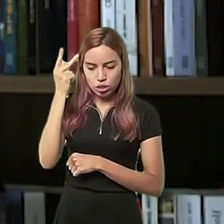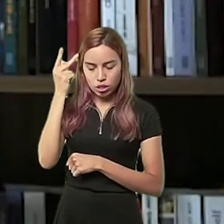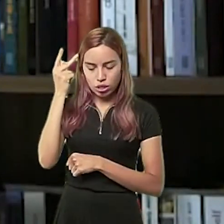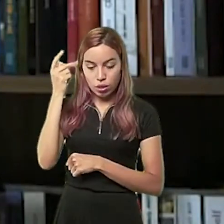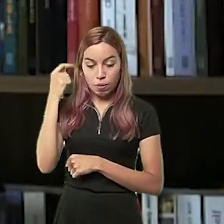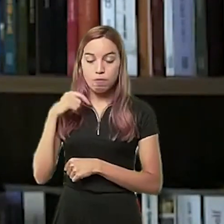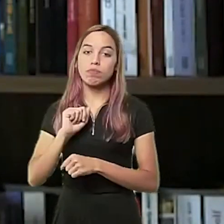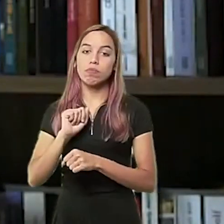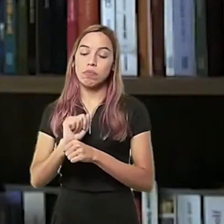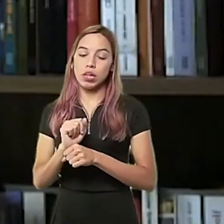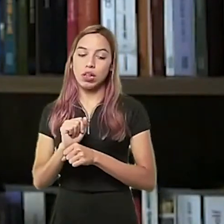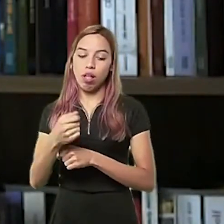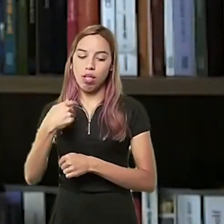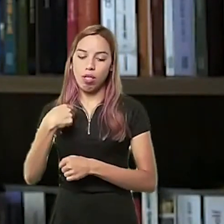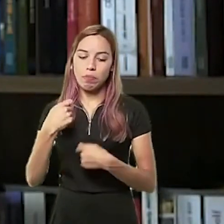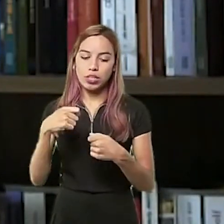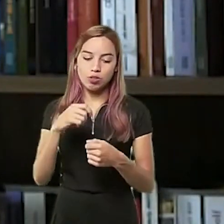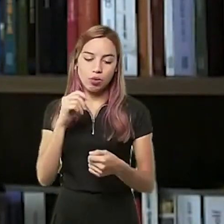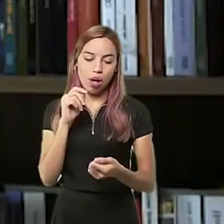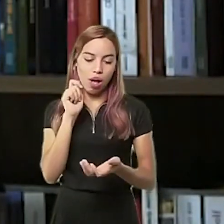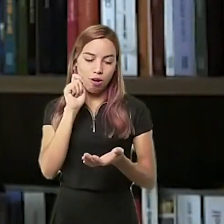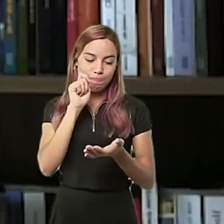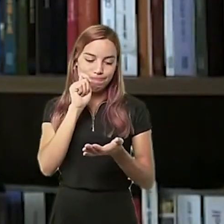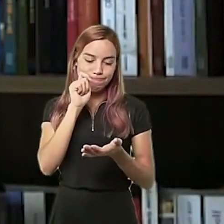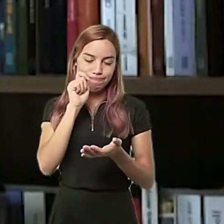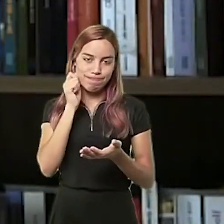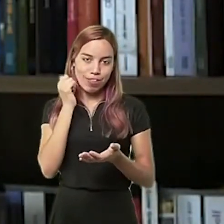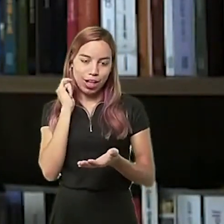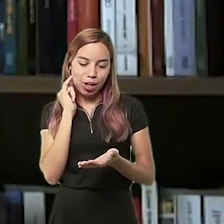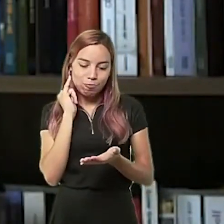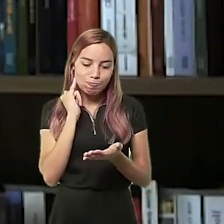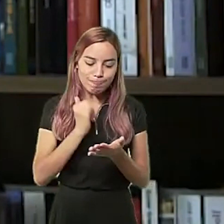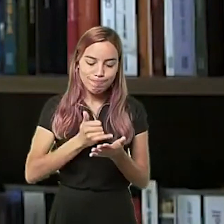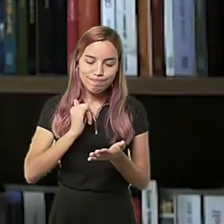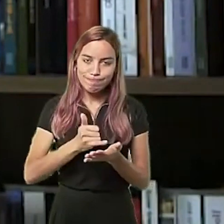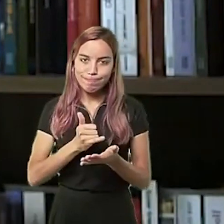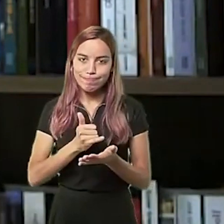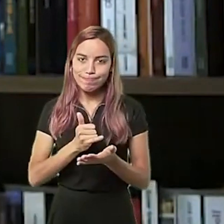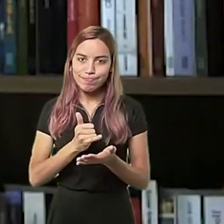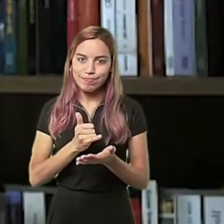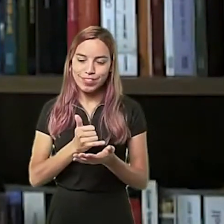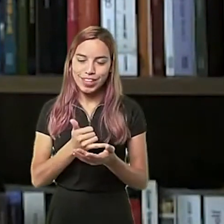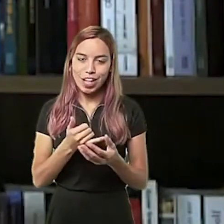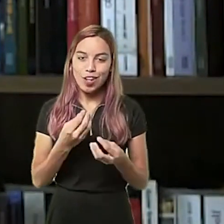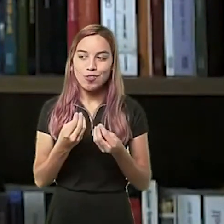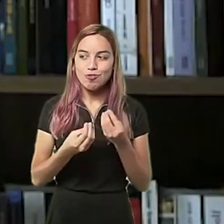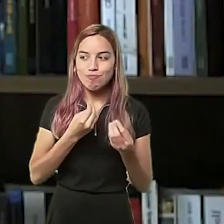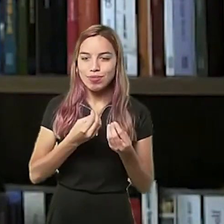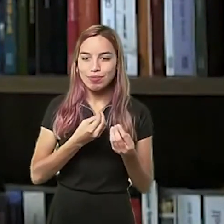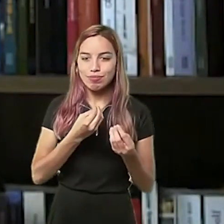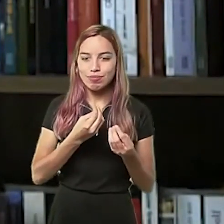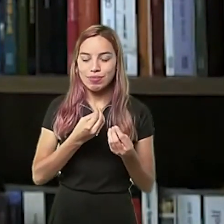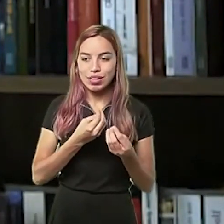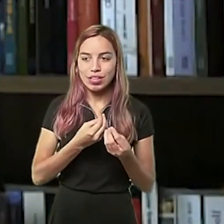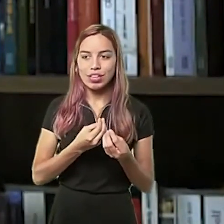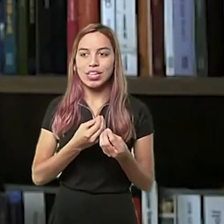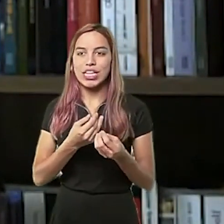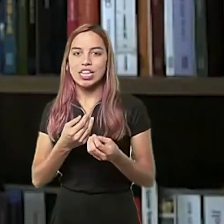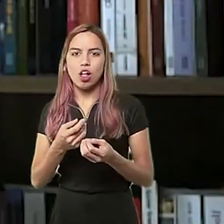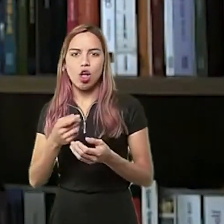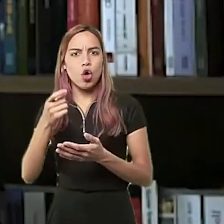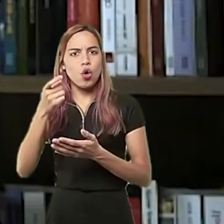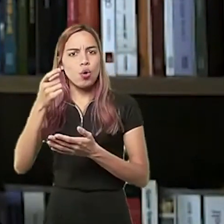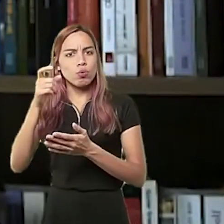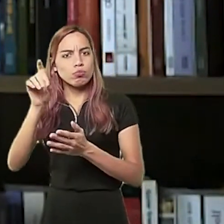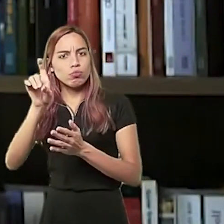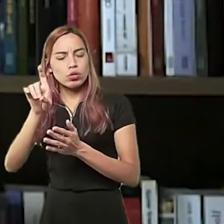história. Mas eu não vou contar, até porque não existia documentos, nem informações sobre como foi esse